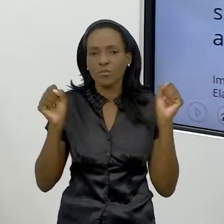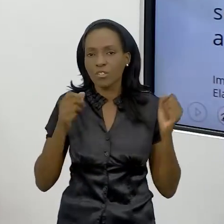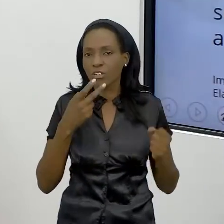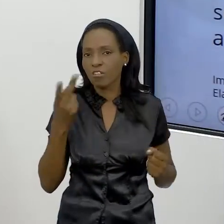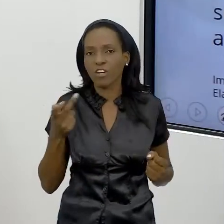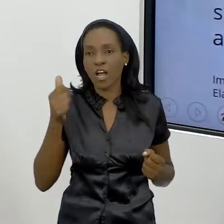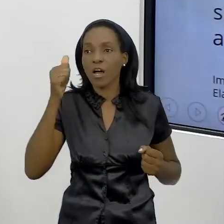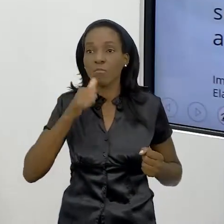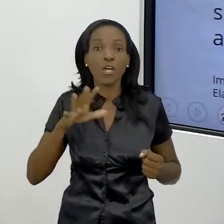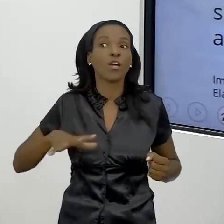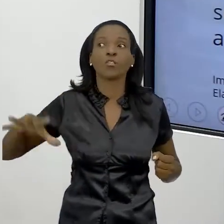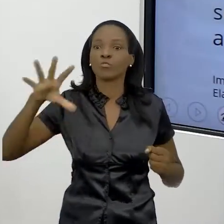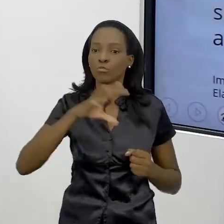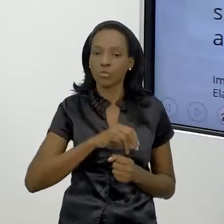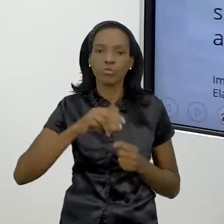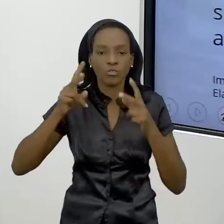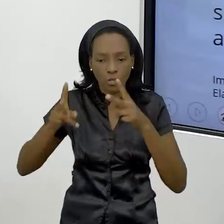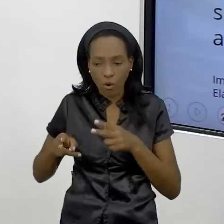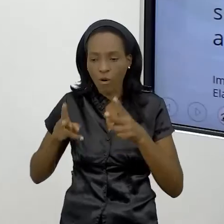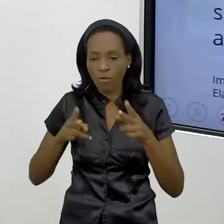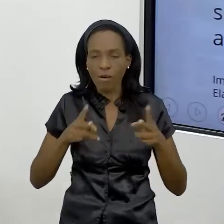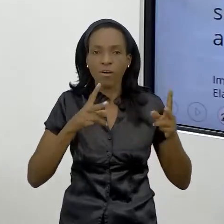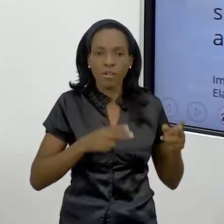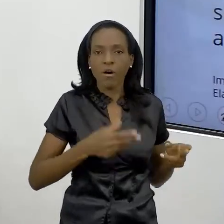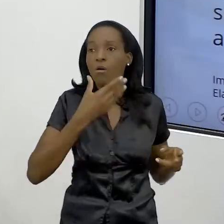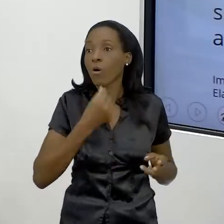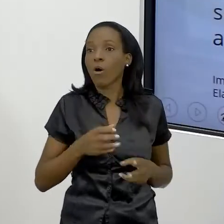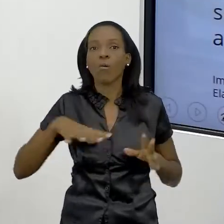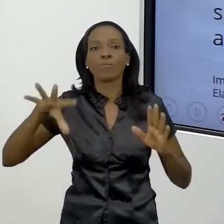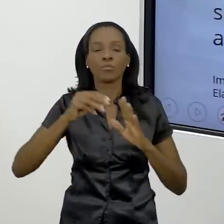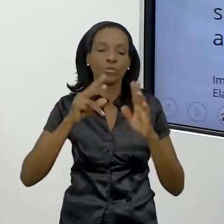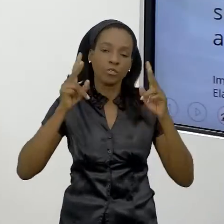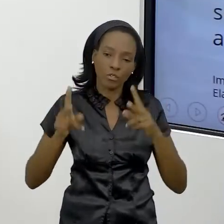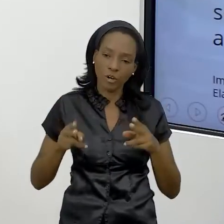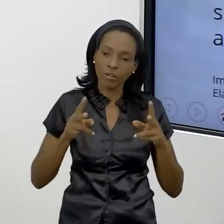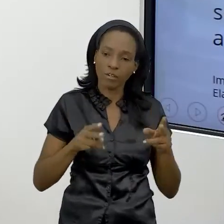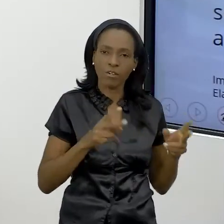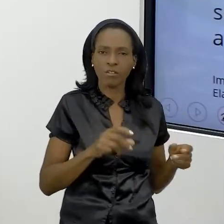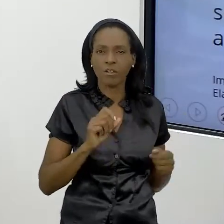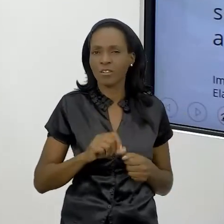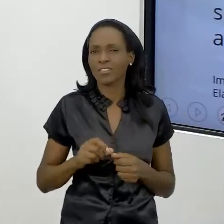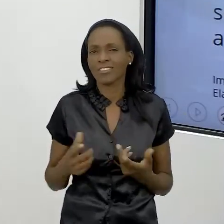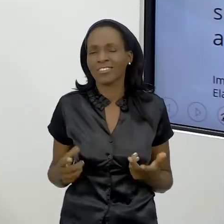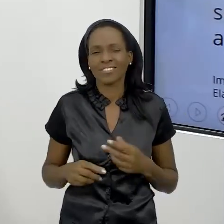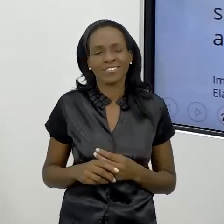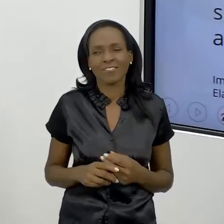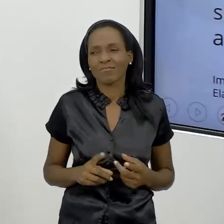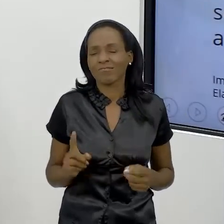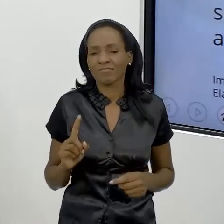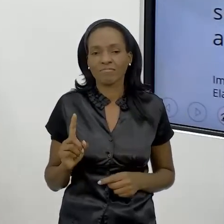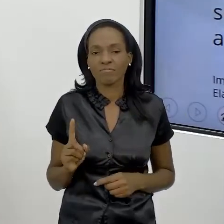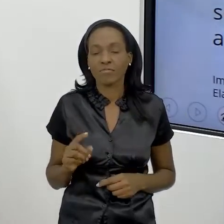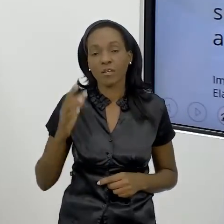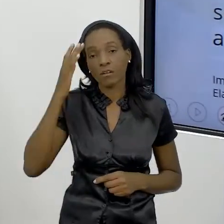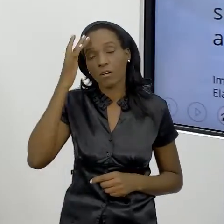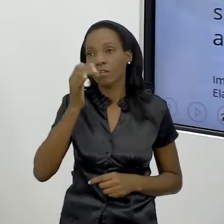todas as mulheres vão agir da mesma maneira, ou os homens vão agir da mesma maneira, ou enfim. Eu acho